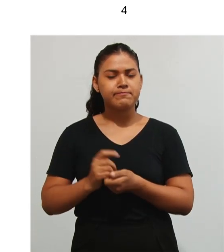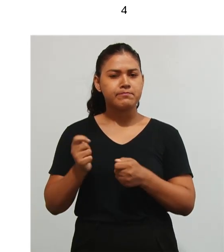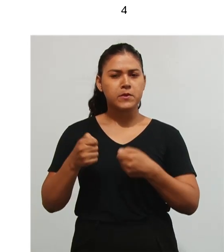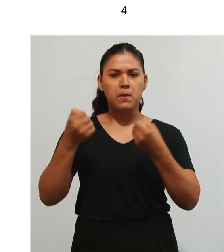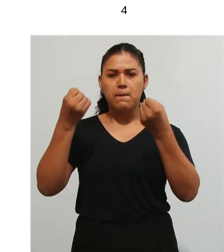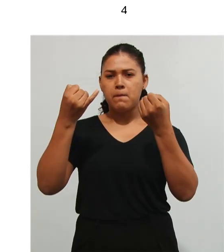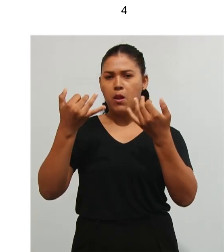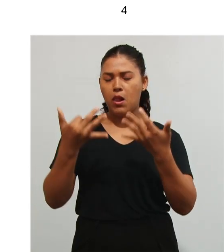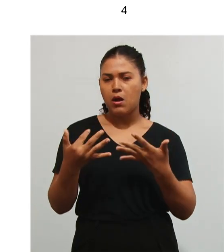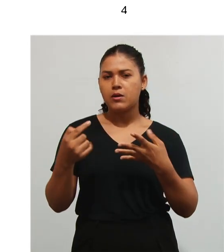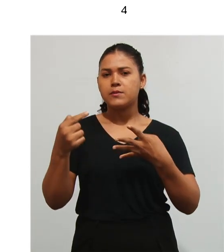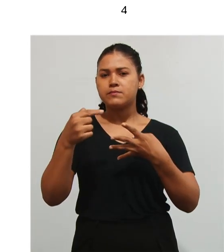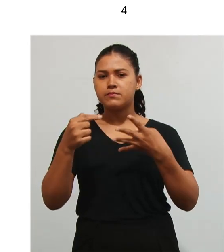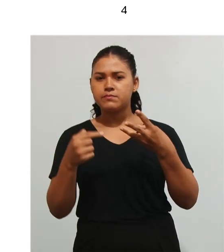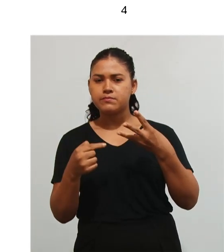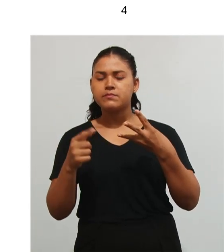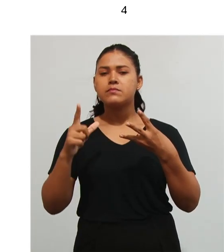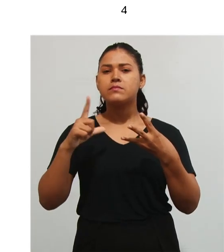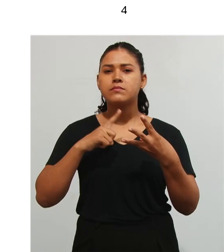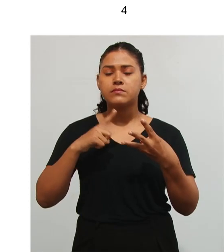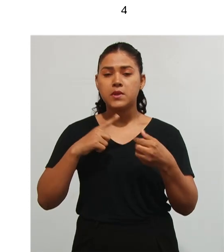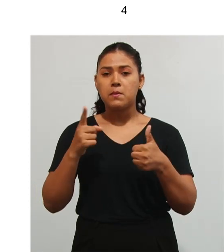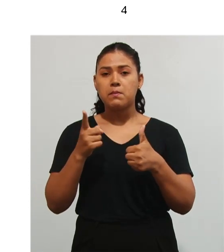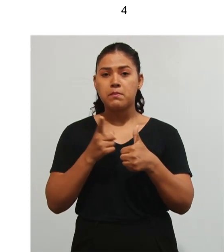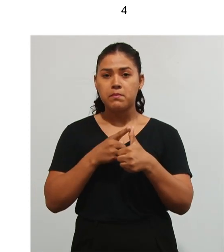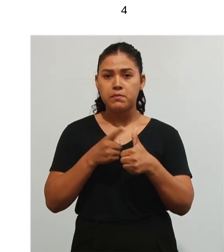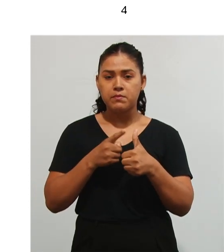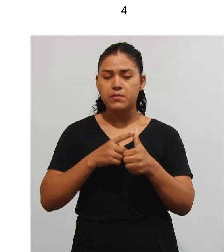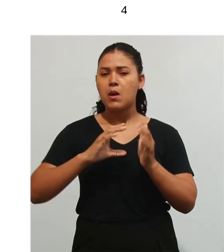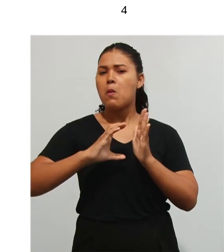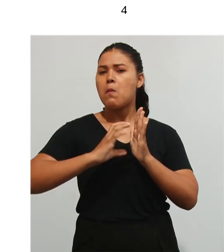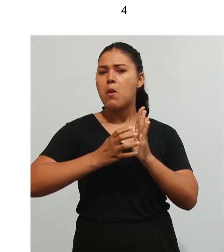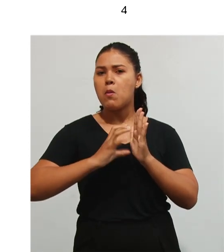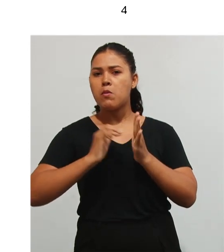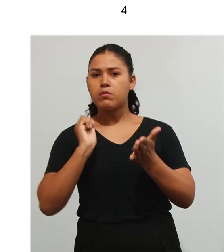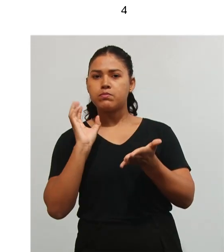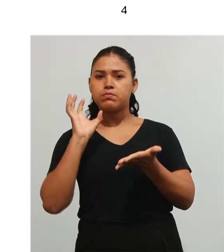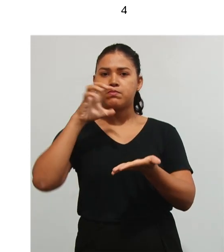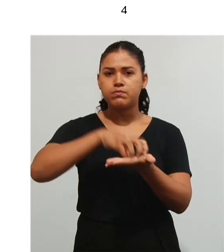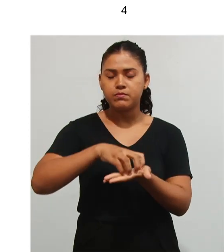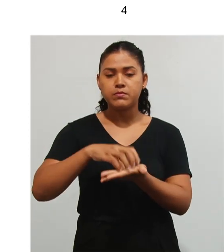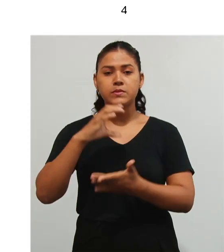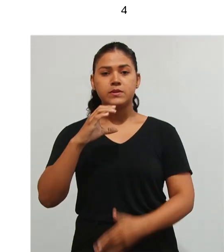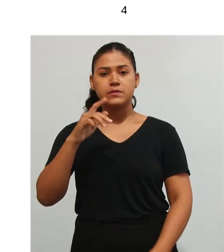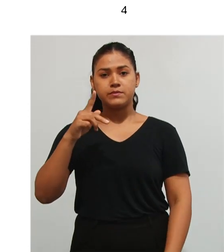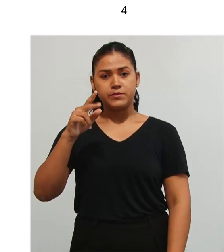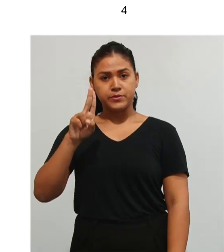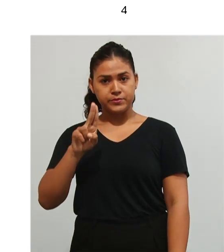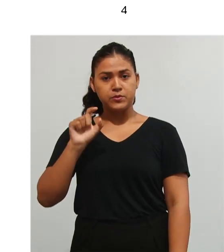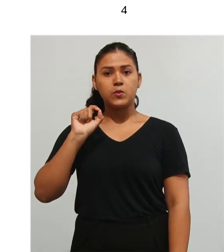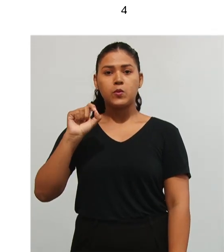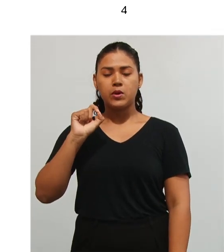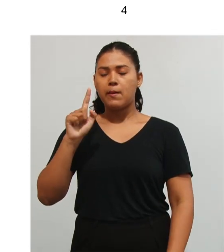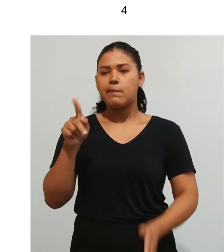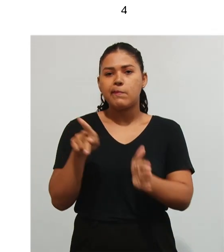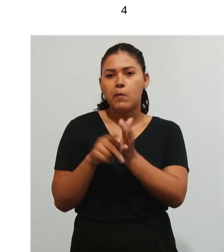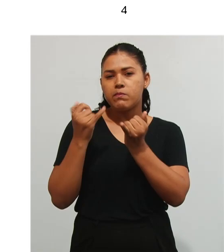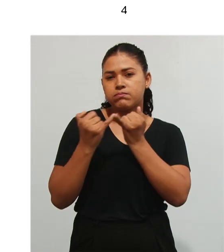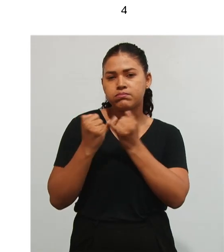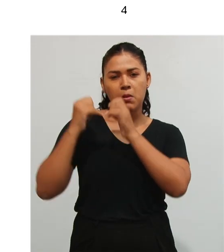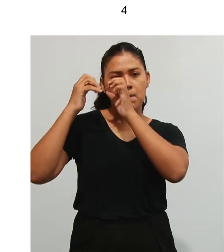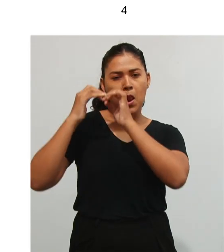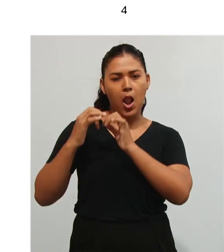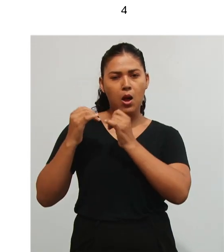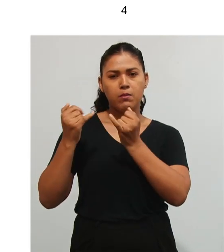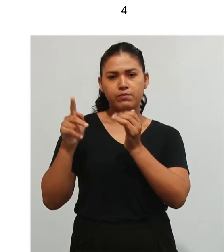essa estrutura do computador, nós temos a unidade central de processamento, também conhecida como CPU, que é o cérebro do computador,